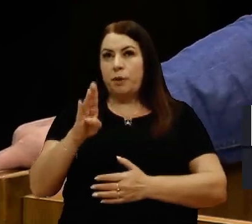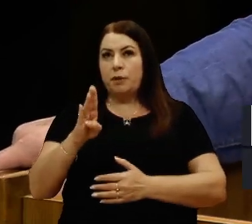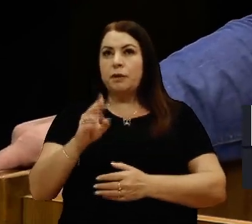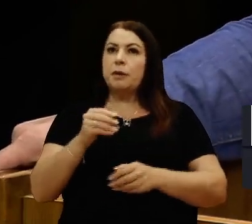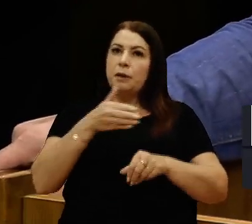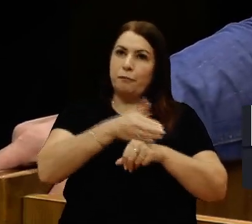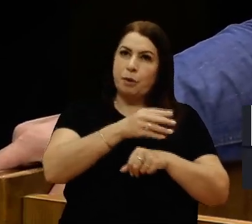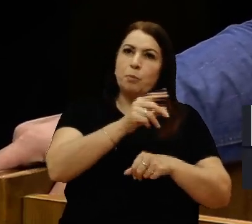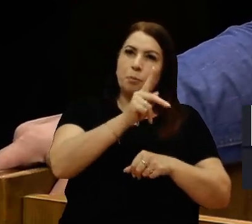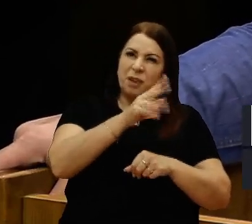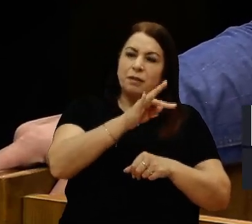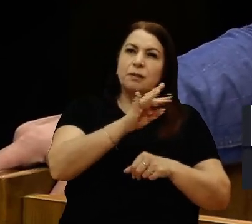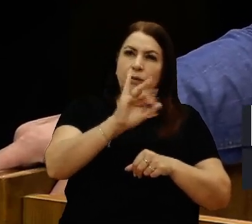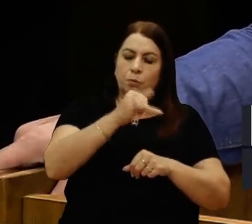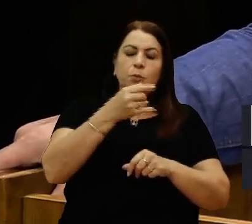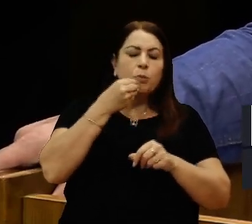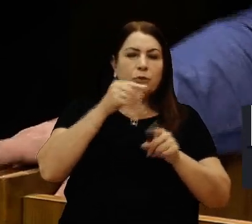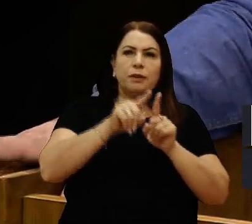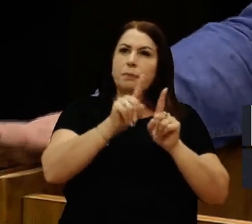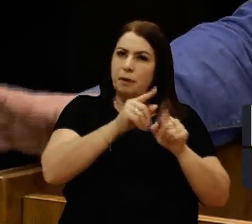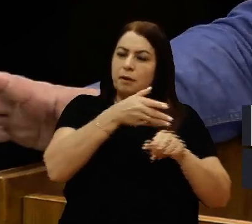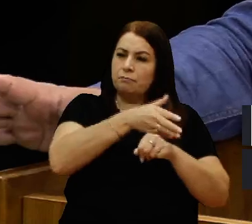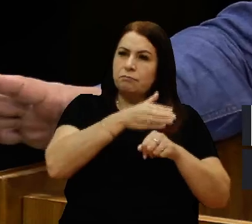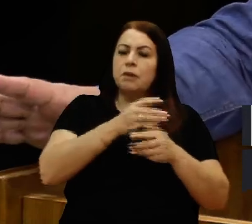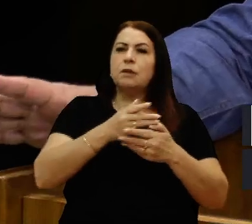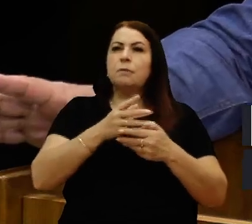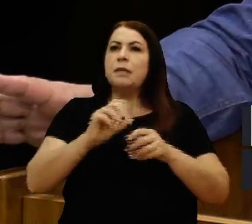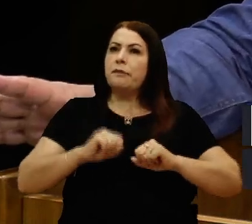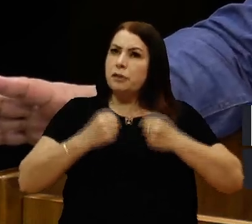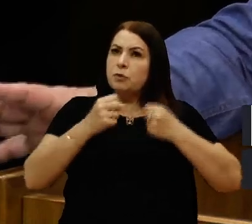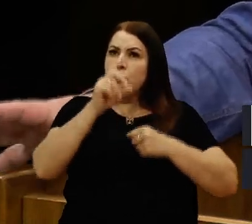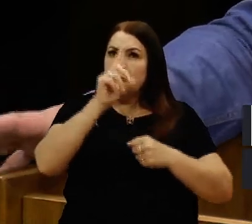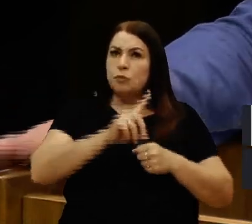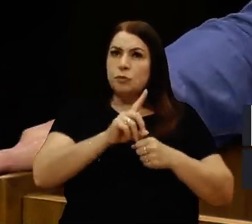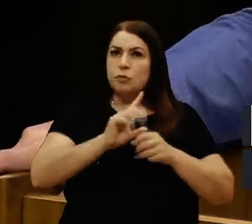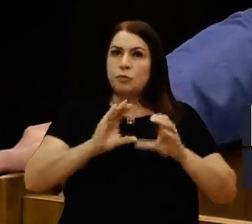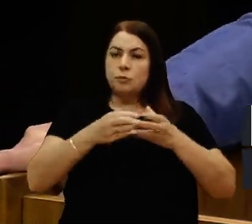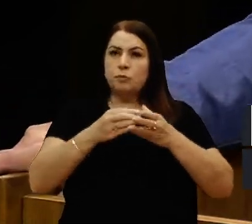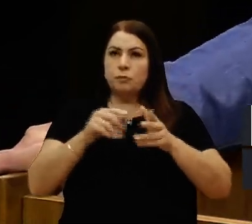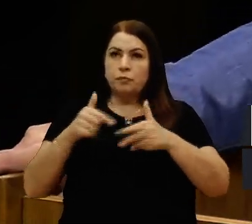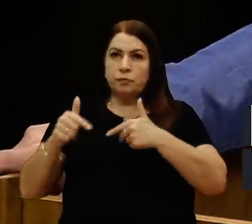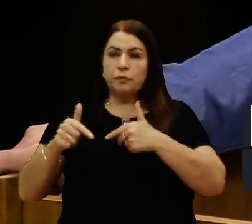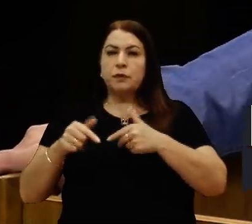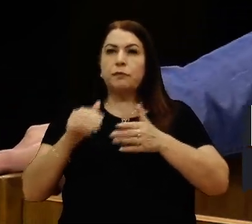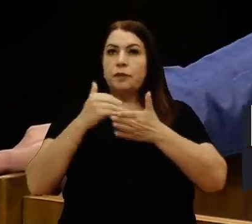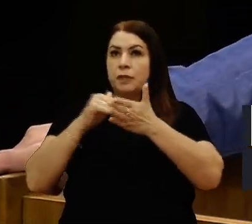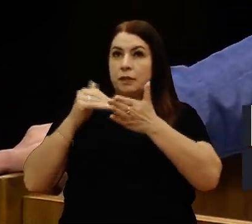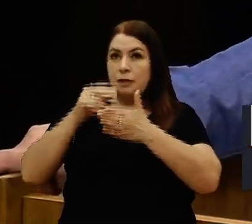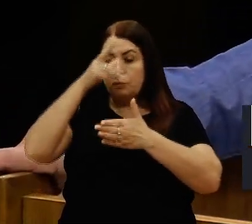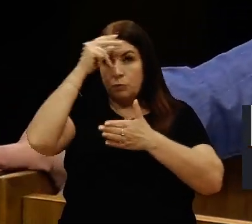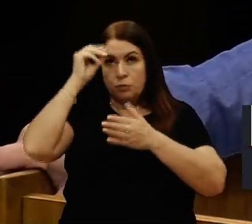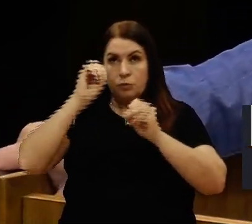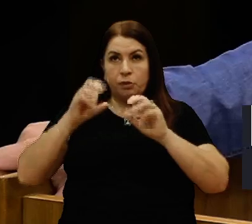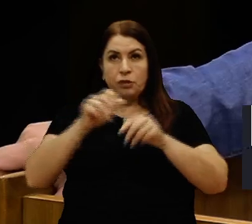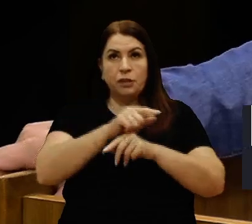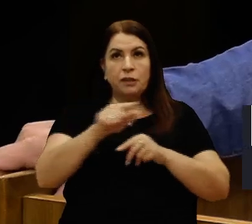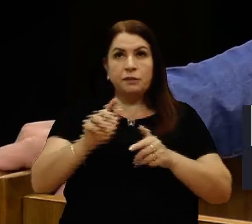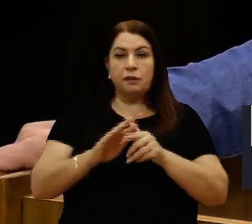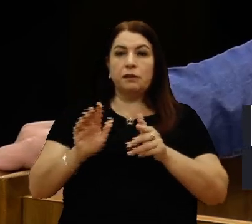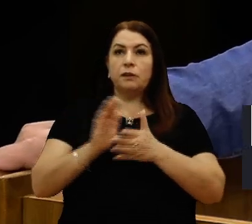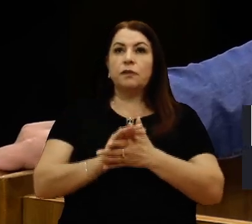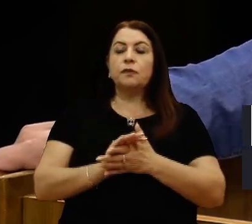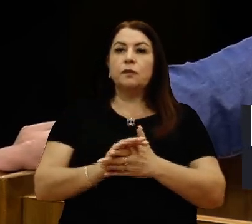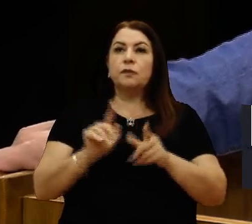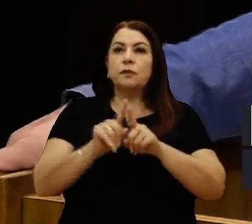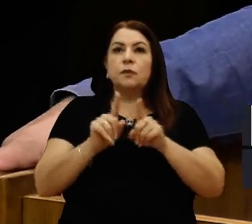PT também, numa certa oportunidade, está sempre defendendo o direito da classe trabalhadora, foi secretário municipal de educação, mas sempre com